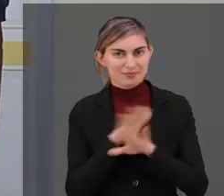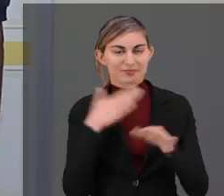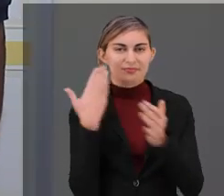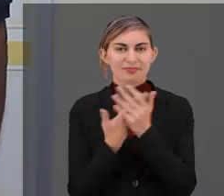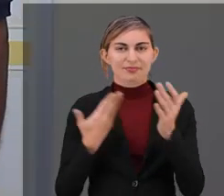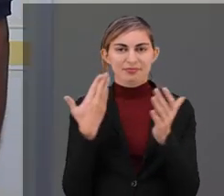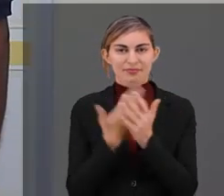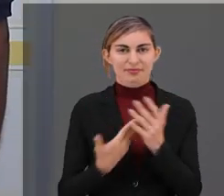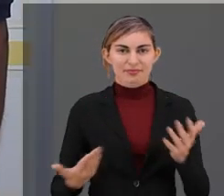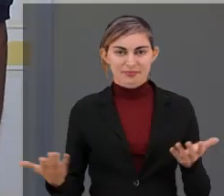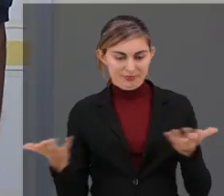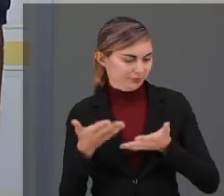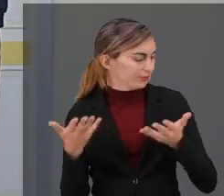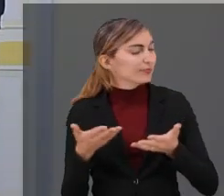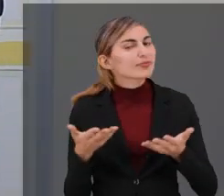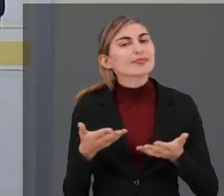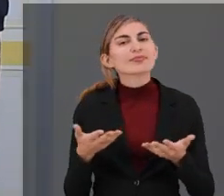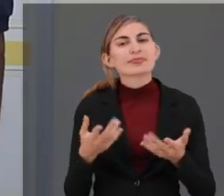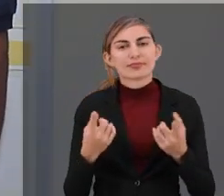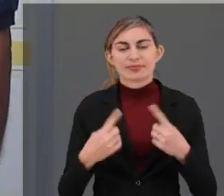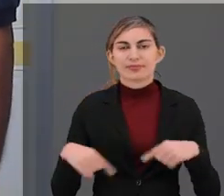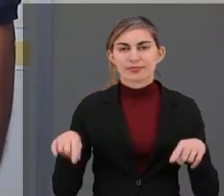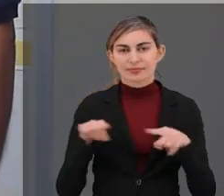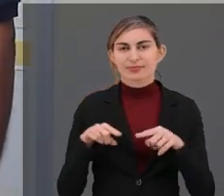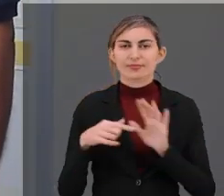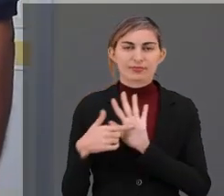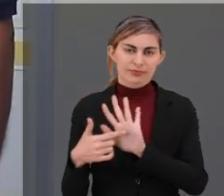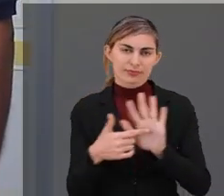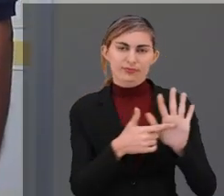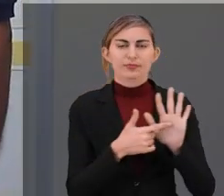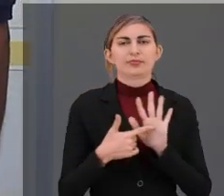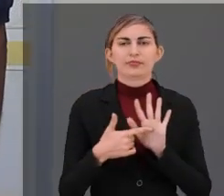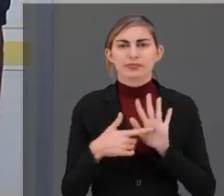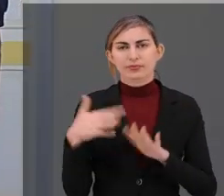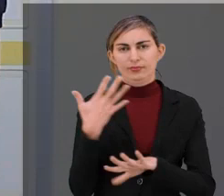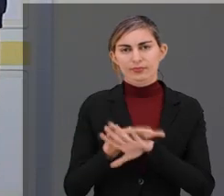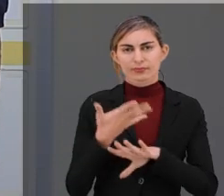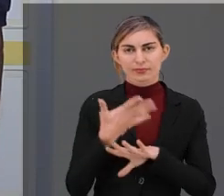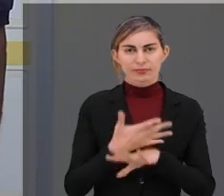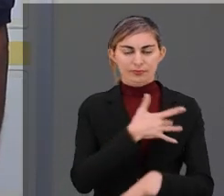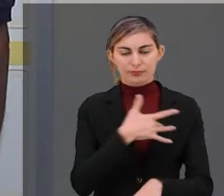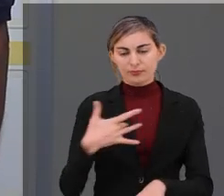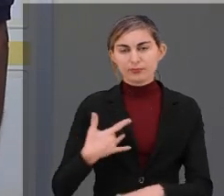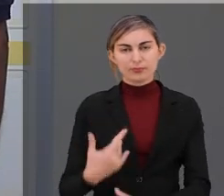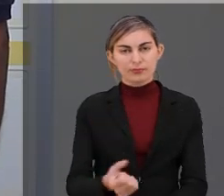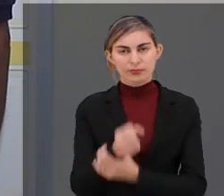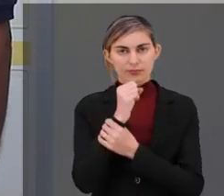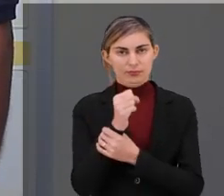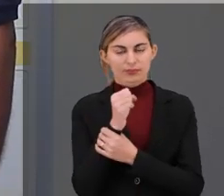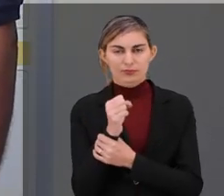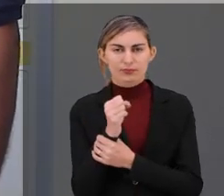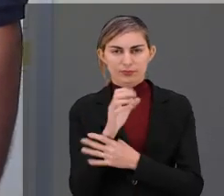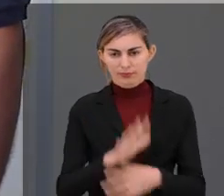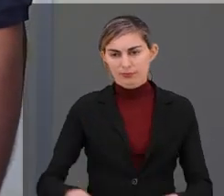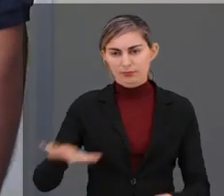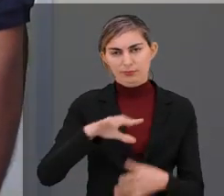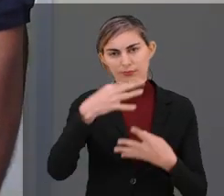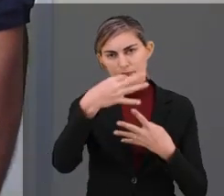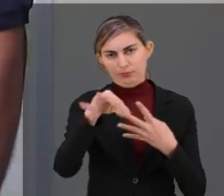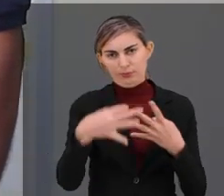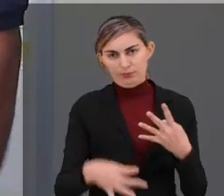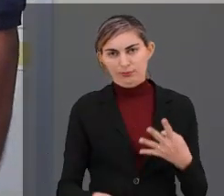Olá, estudante! Hoje a gente vai abordar a disciplina Saúde e Segurança, no âmbito